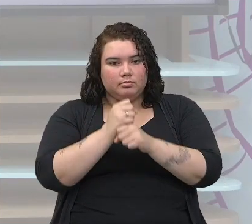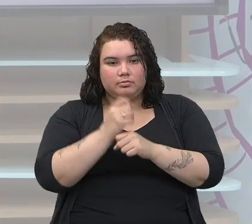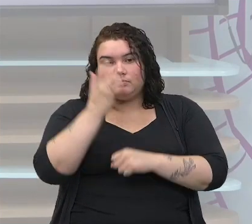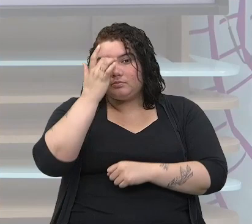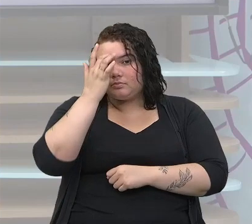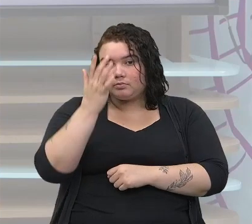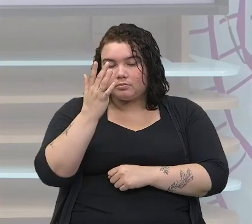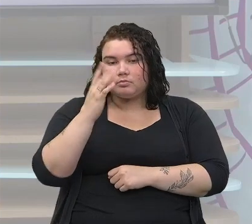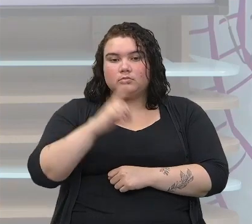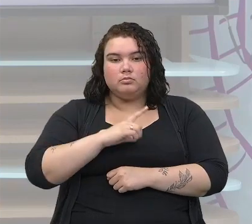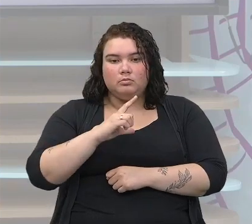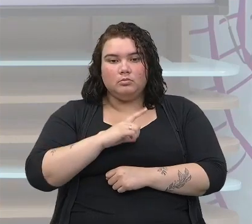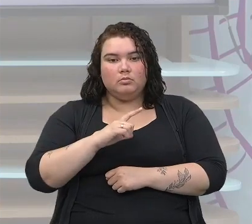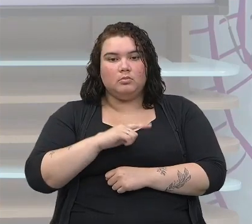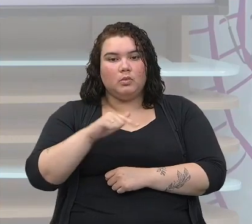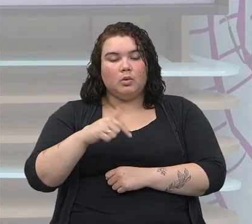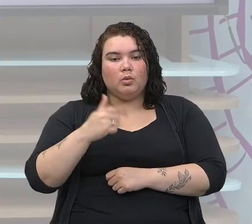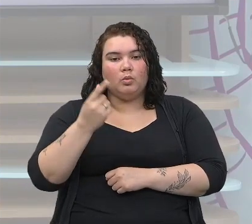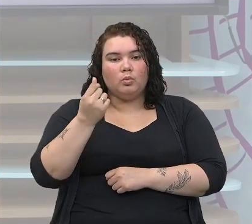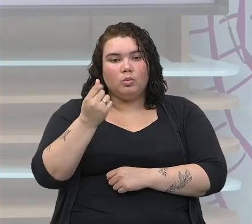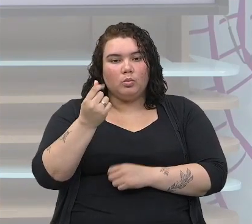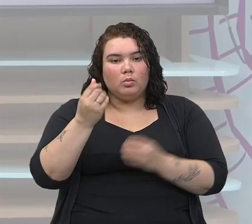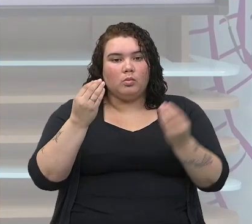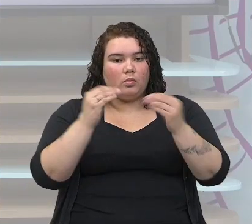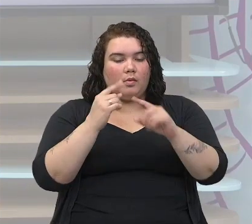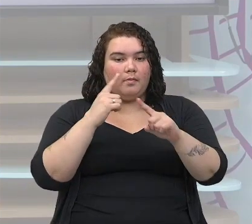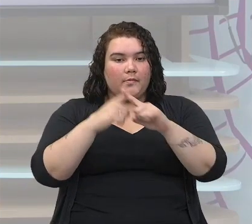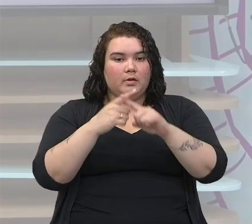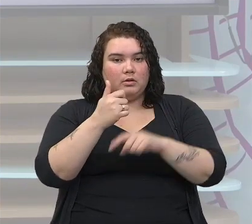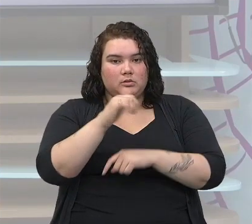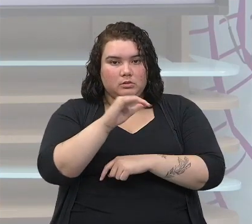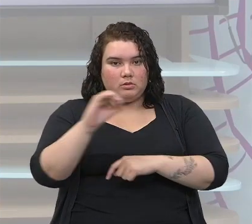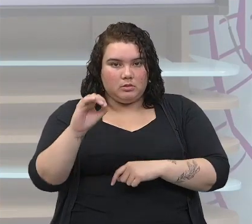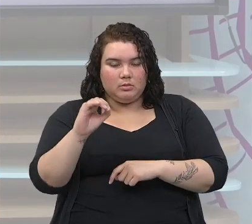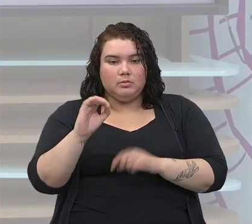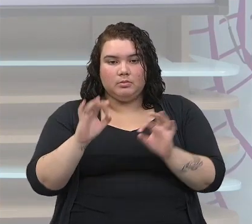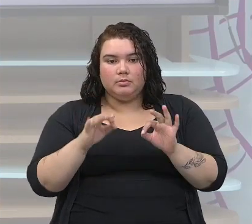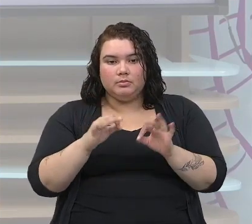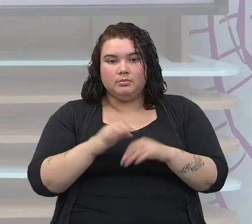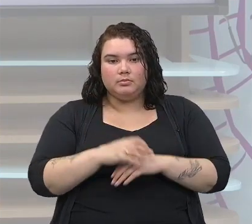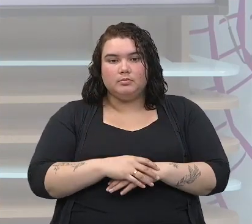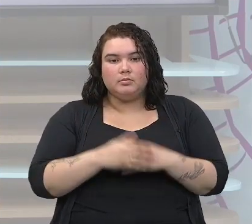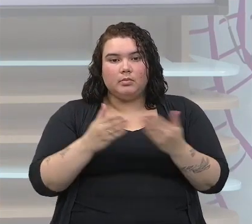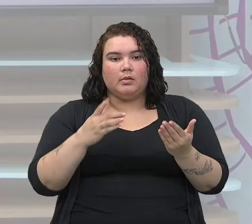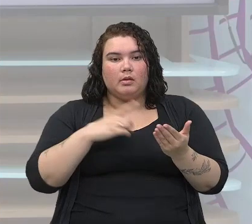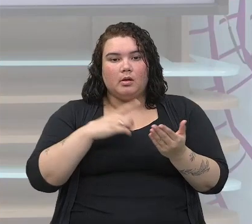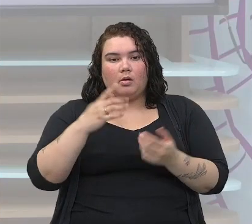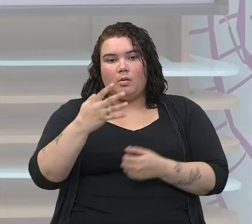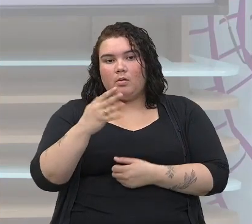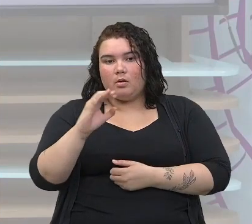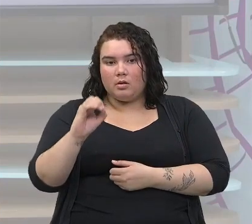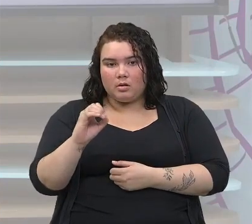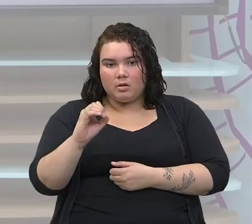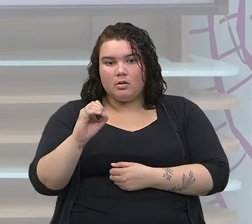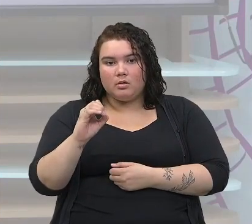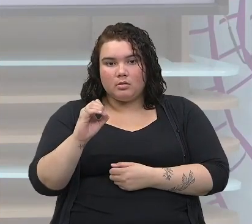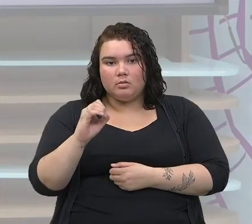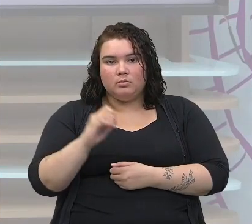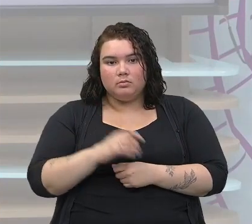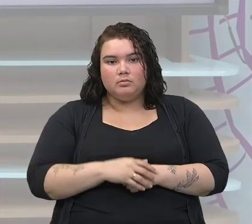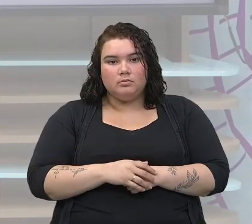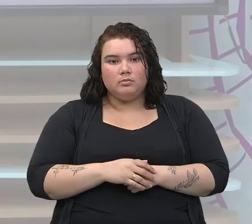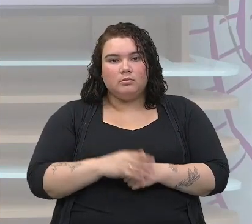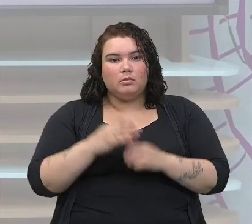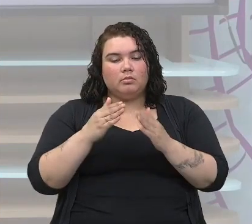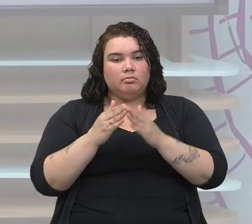fácil quando esses valores são múltiplos de 100, né? Então, já deu 40, e aí você